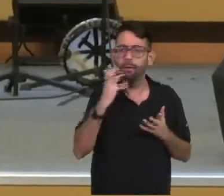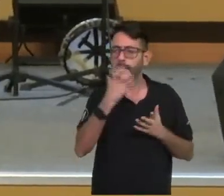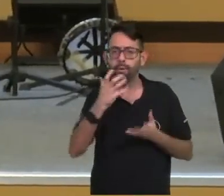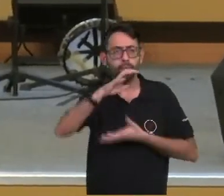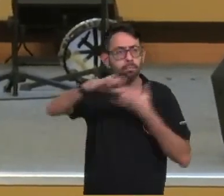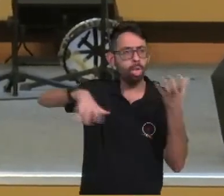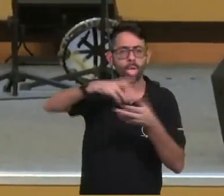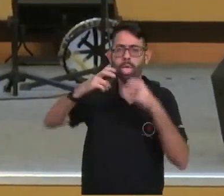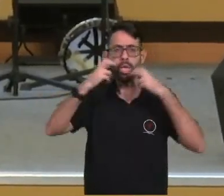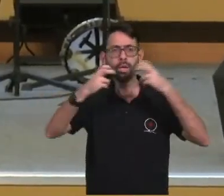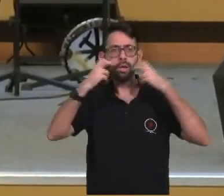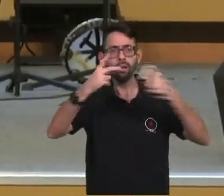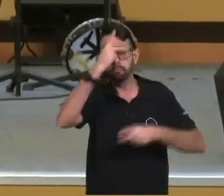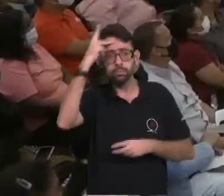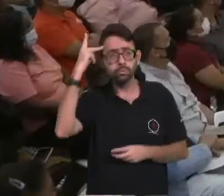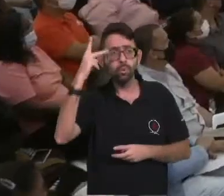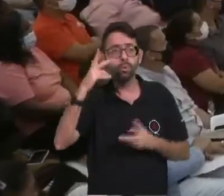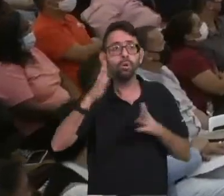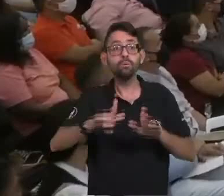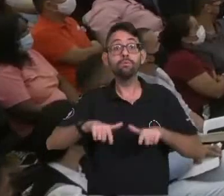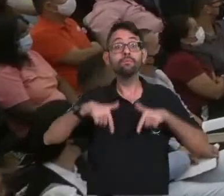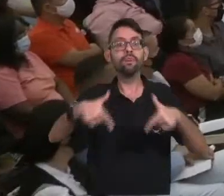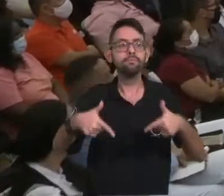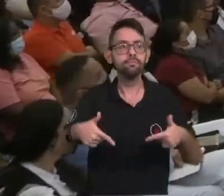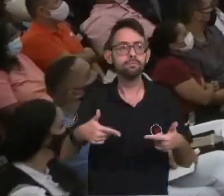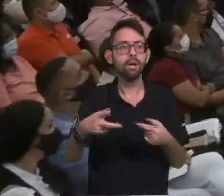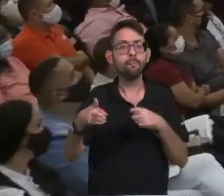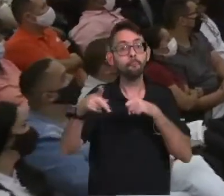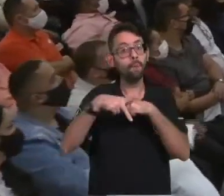alguém quer fazer alguma coisa diferente, o Pedrão.